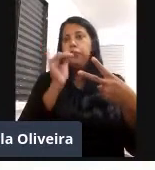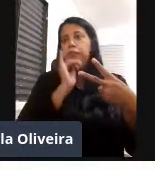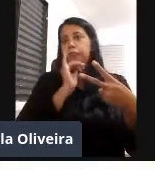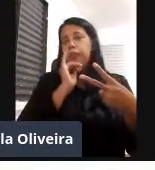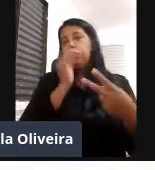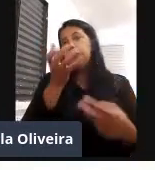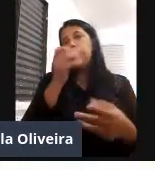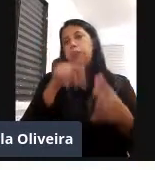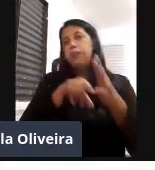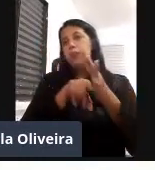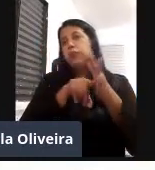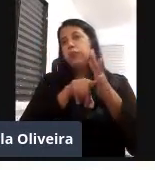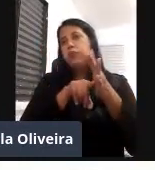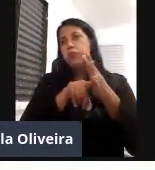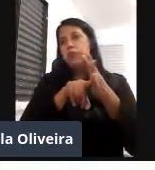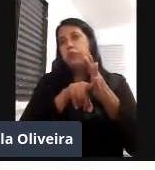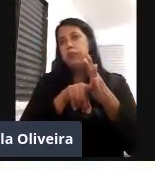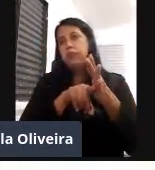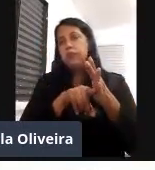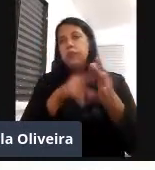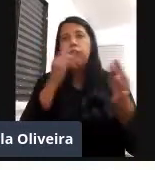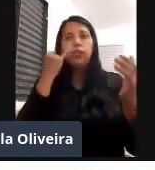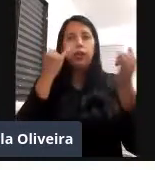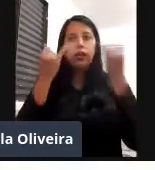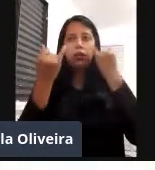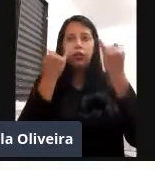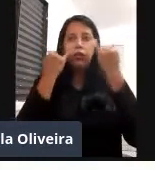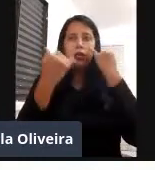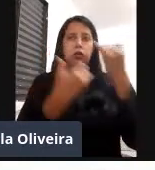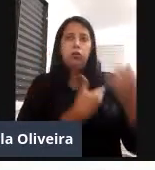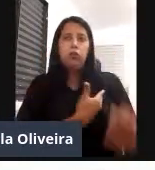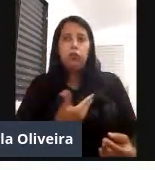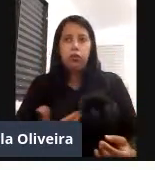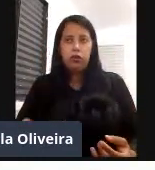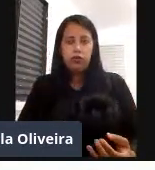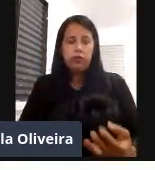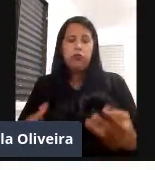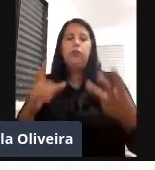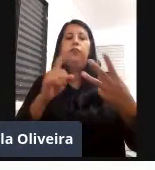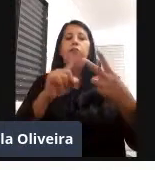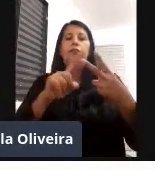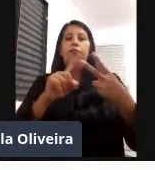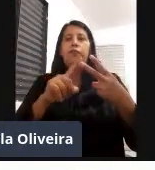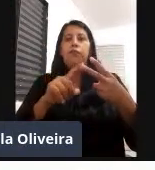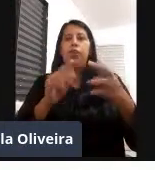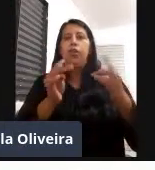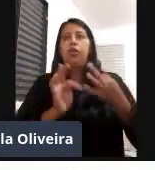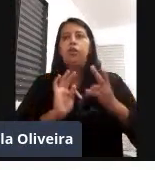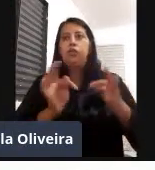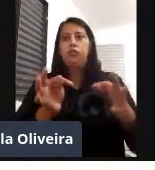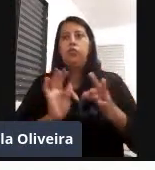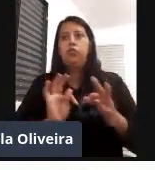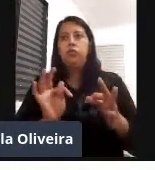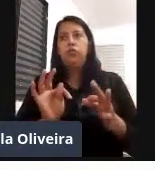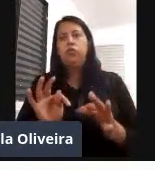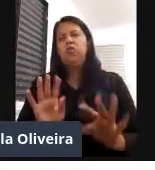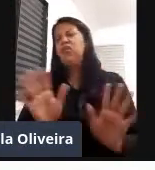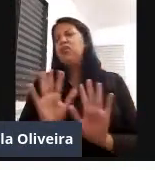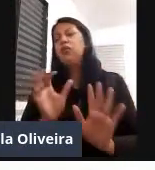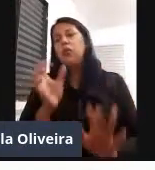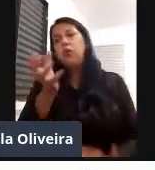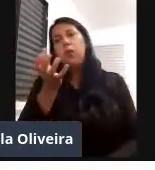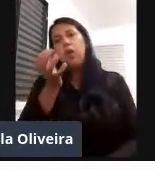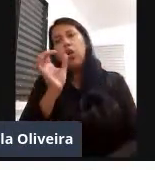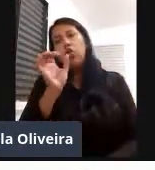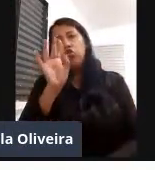pesquisar sobre dados governamentais e tecnologias. Mas eu quero só dados governamentais ou